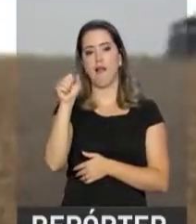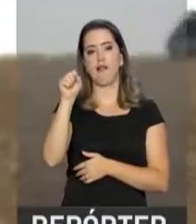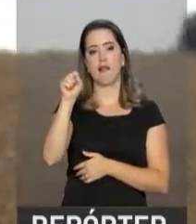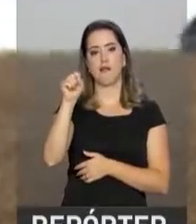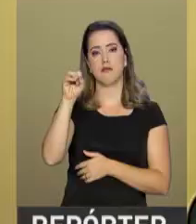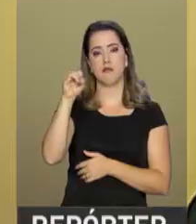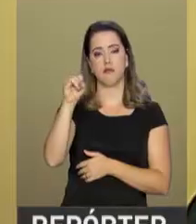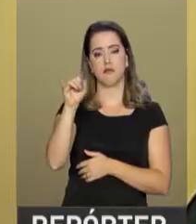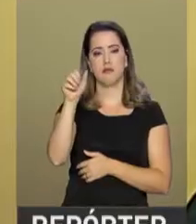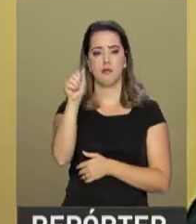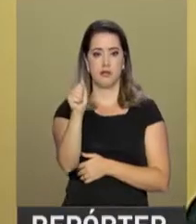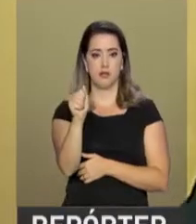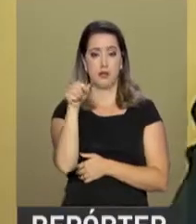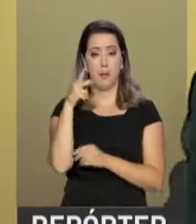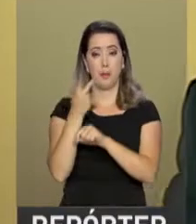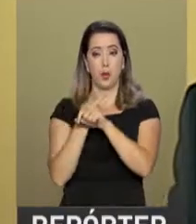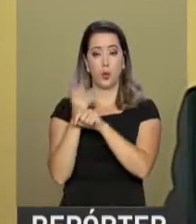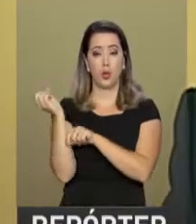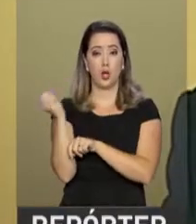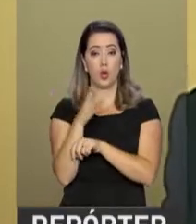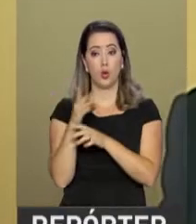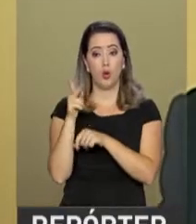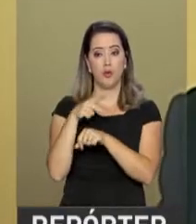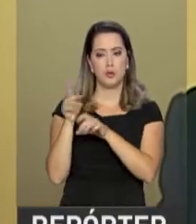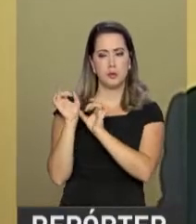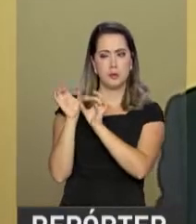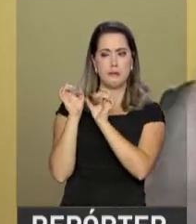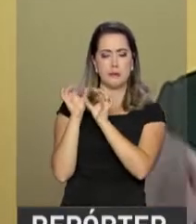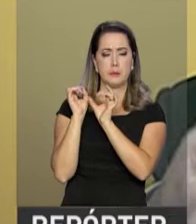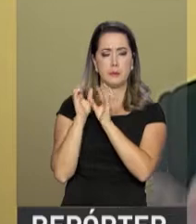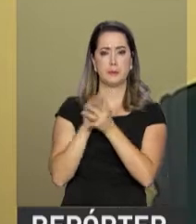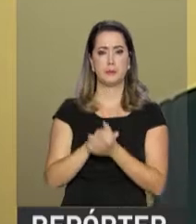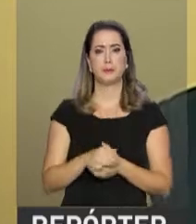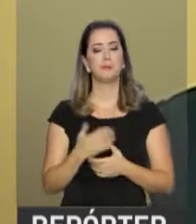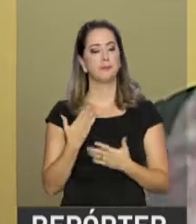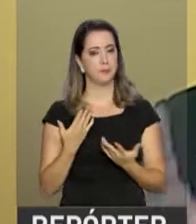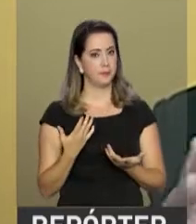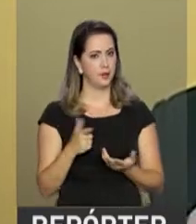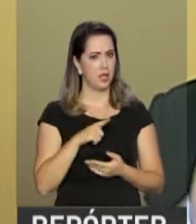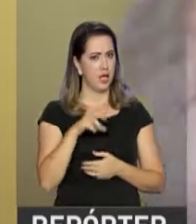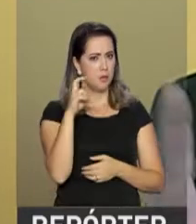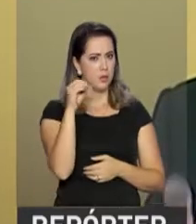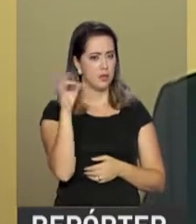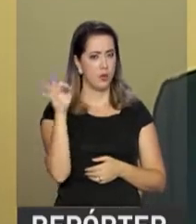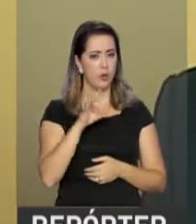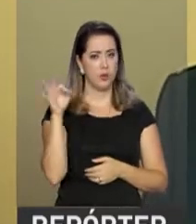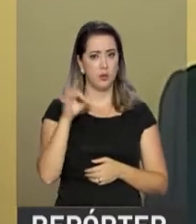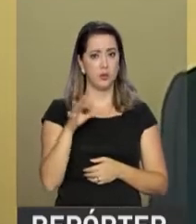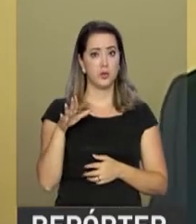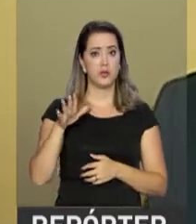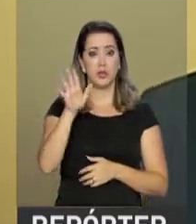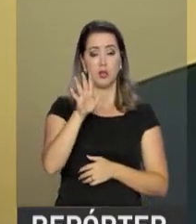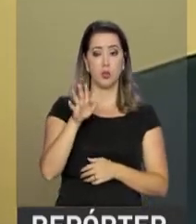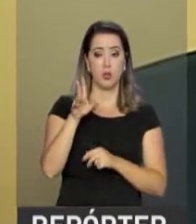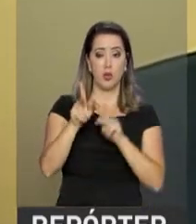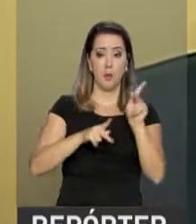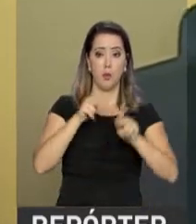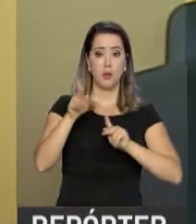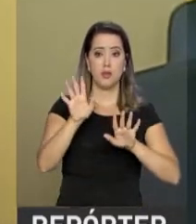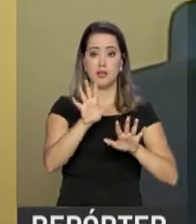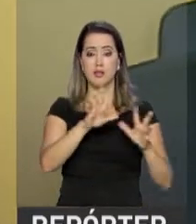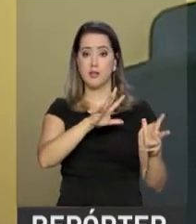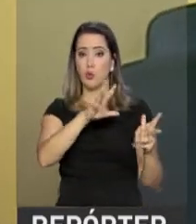mercados 51 por cento da população mundial vive naquela região do mundo vive na ásia